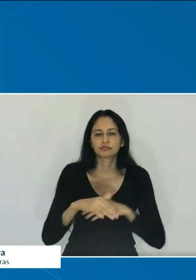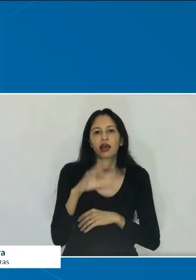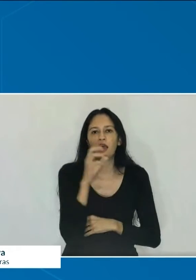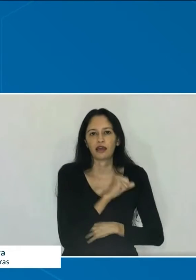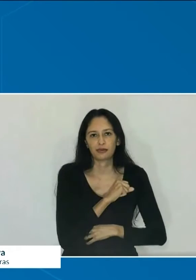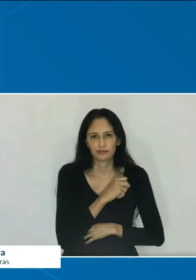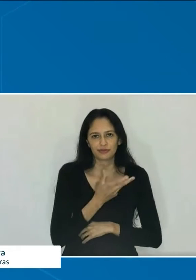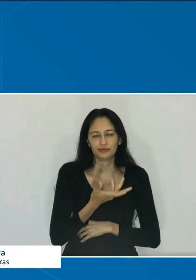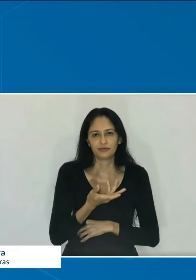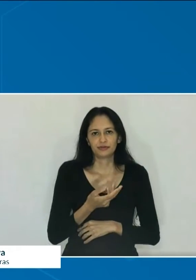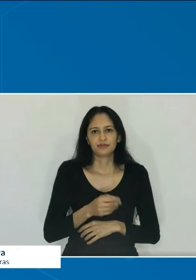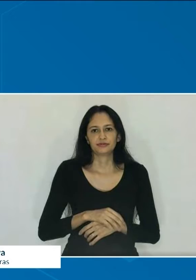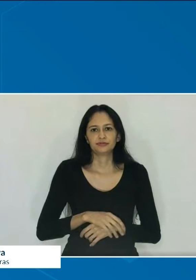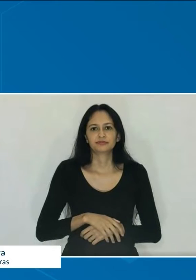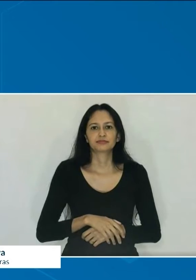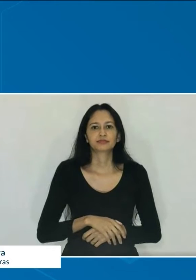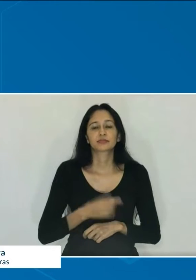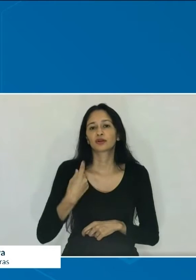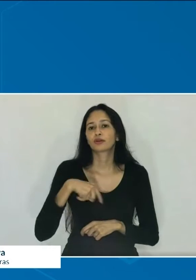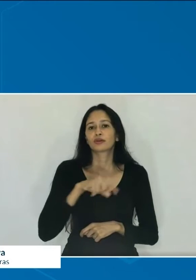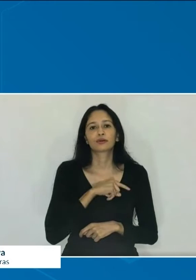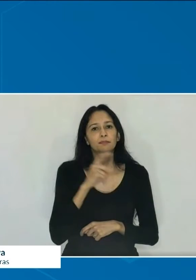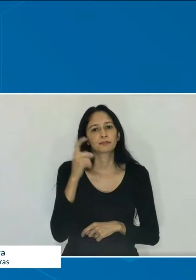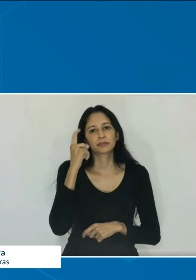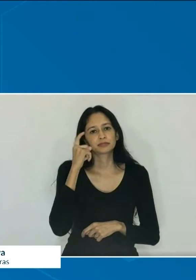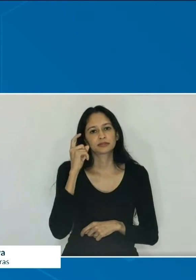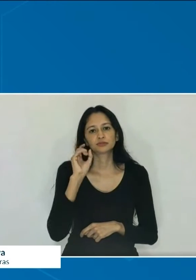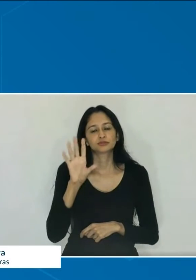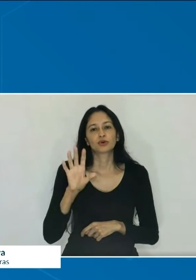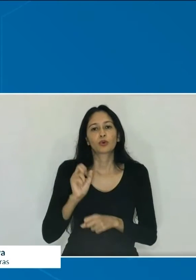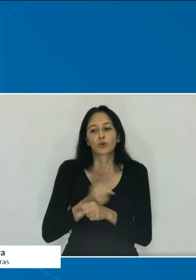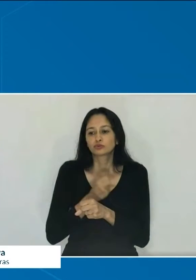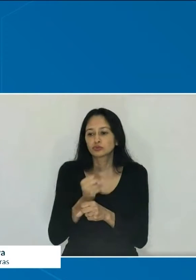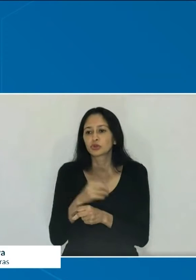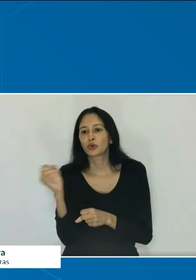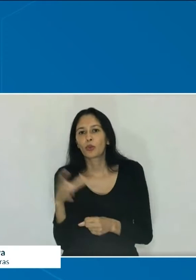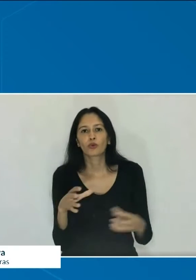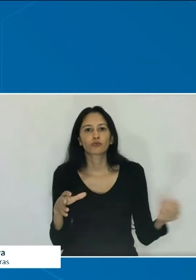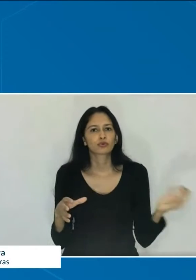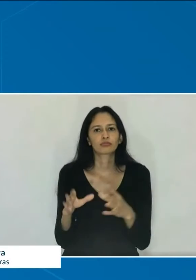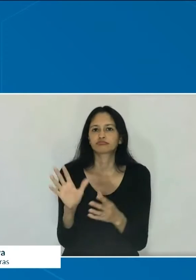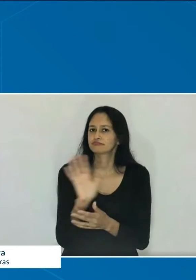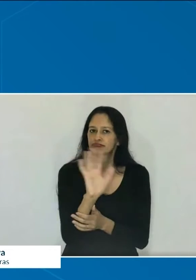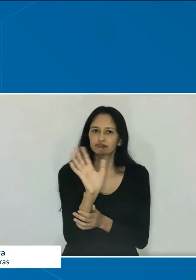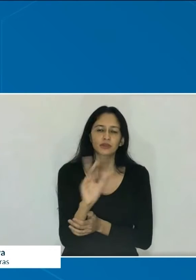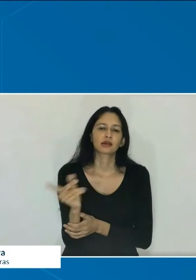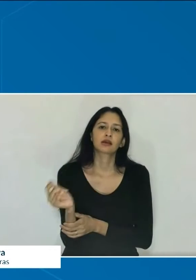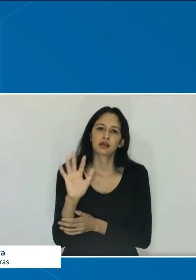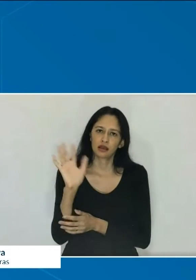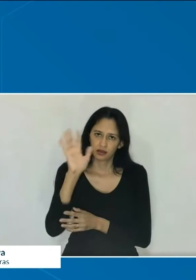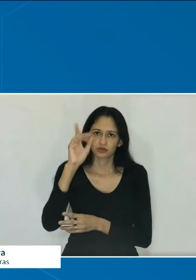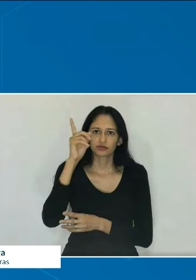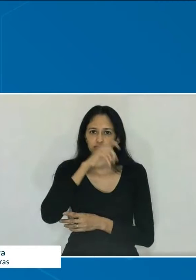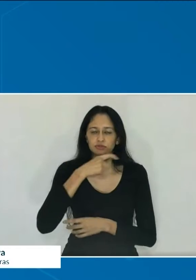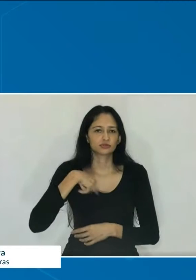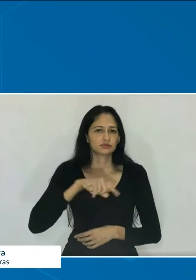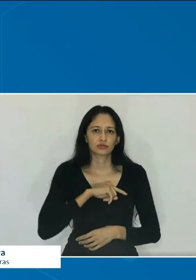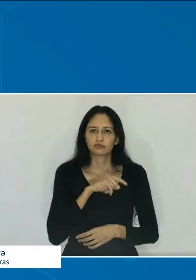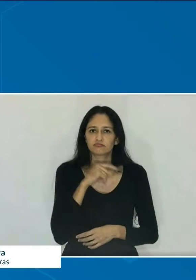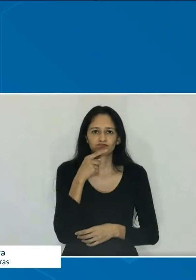pensar não em soluções que vão expandir a infraestrutura, porque elas são muito caras. Essa é a verdade. Nós não temos dinheiro